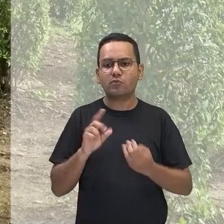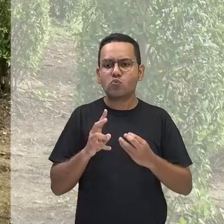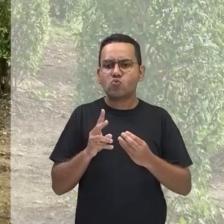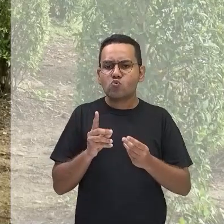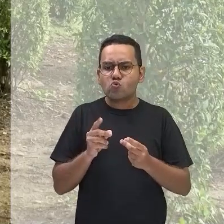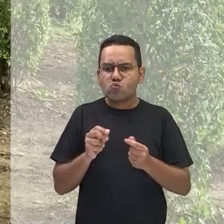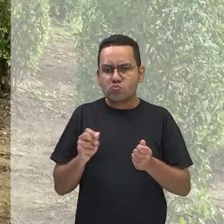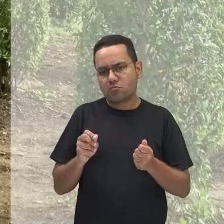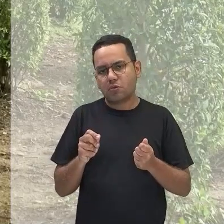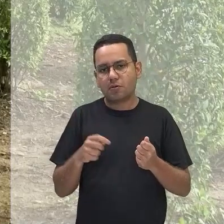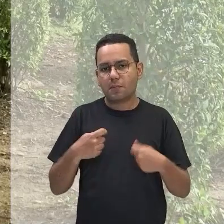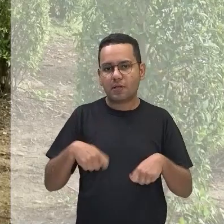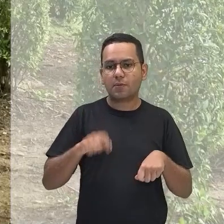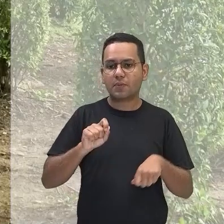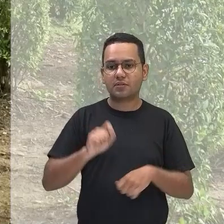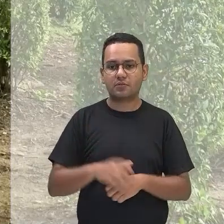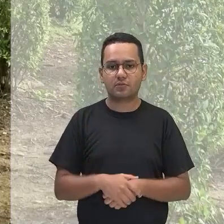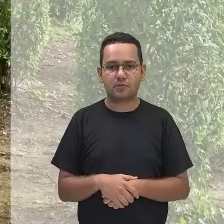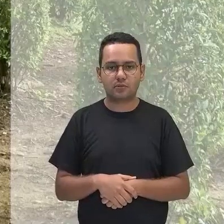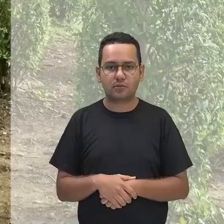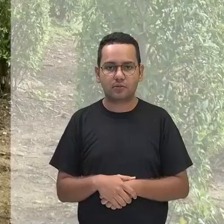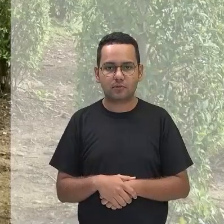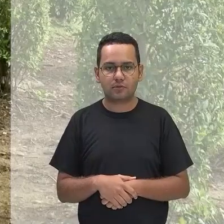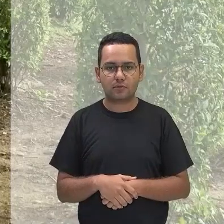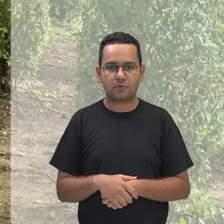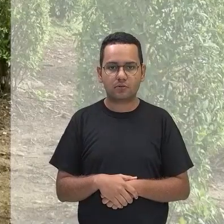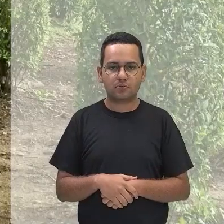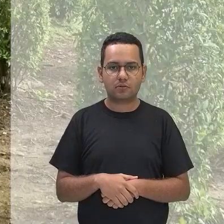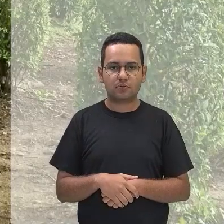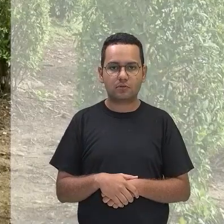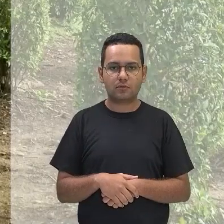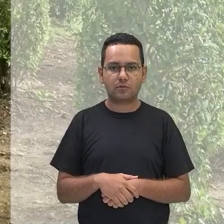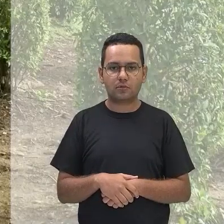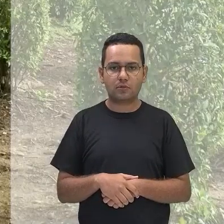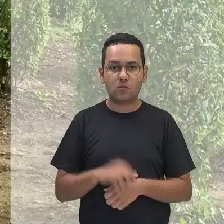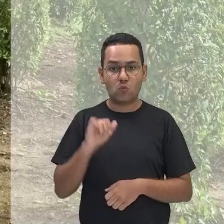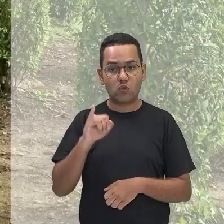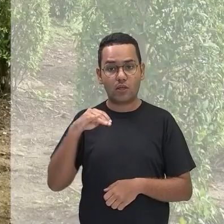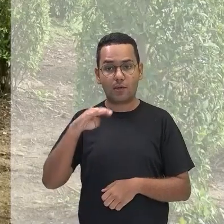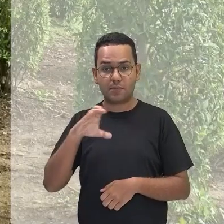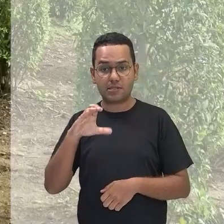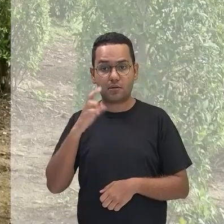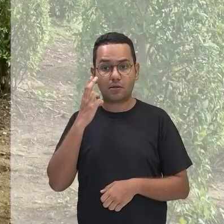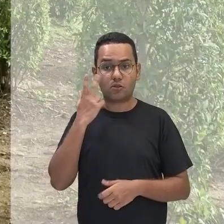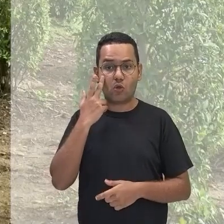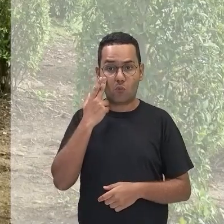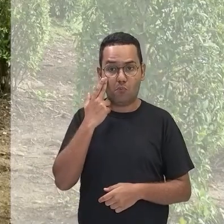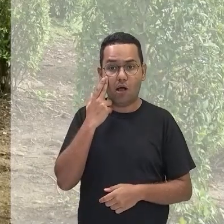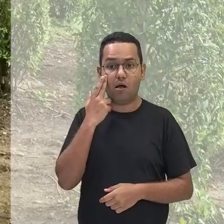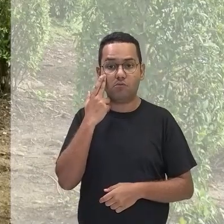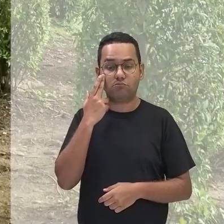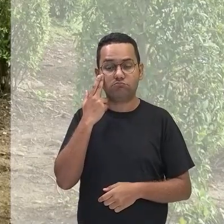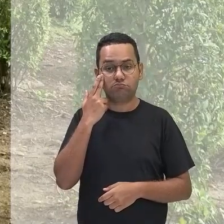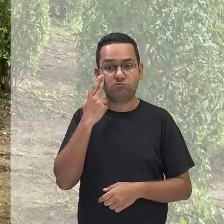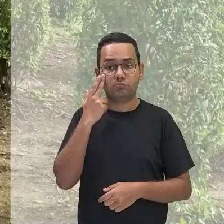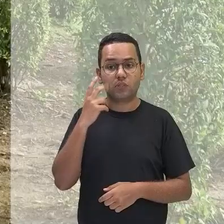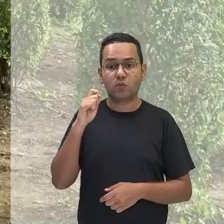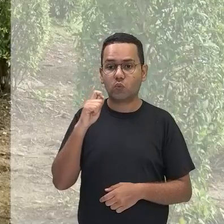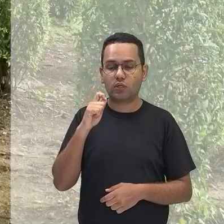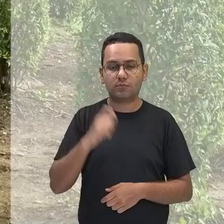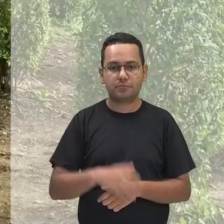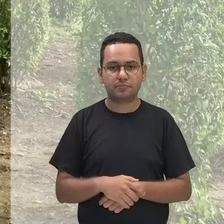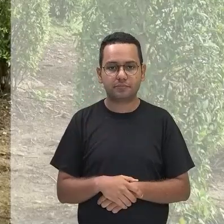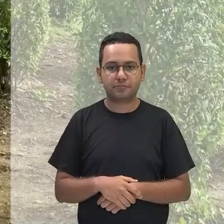fique entre ali a faixa do nosso IMC e o índice de massa corporal normal, né? Com isso facilitando aí,